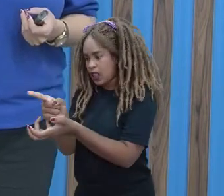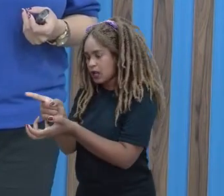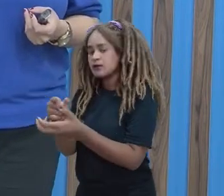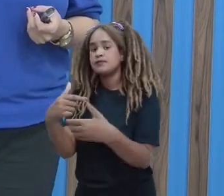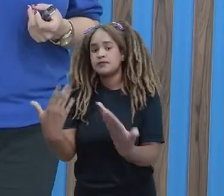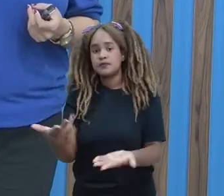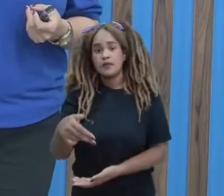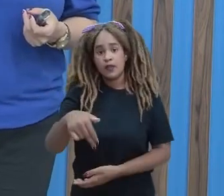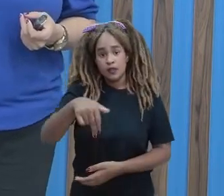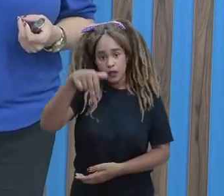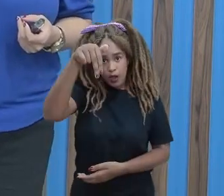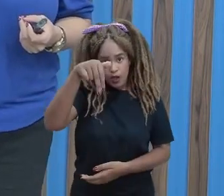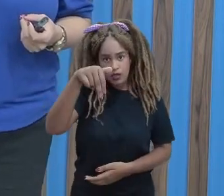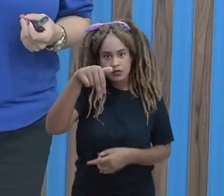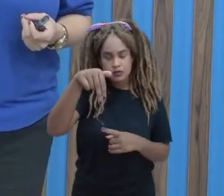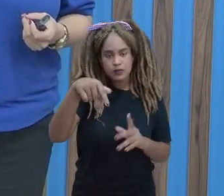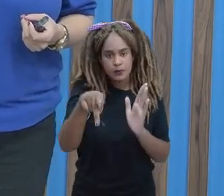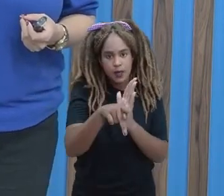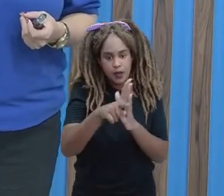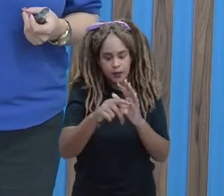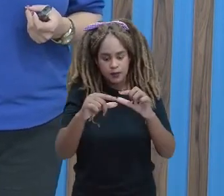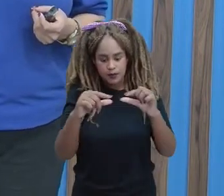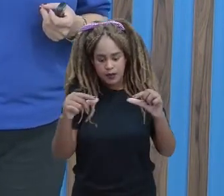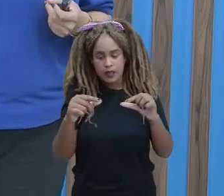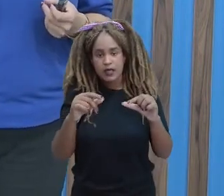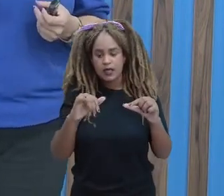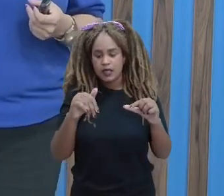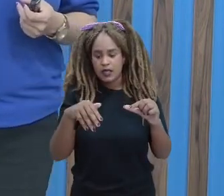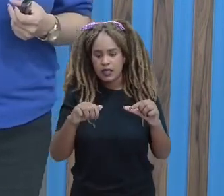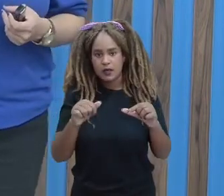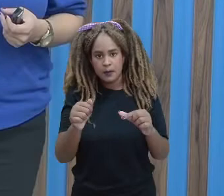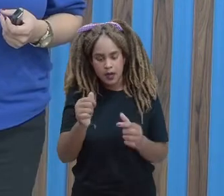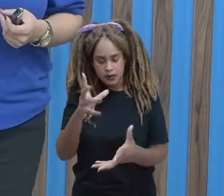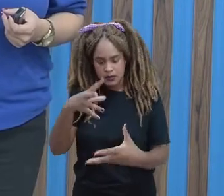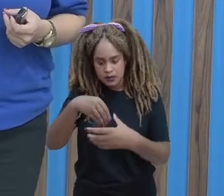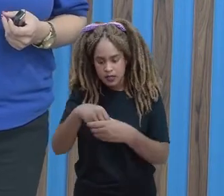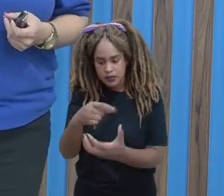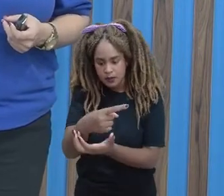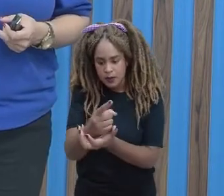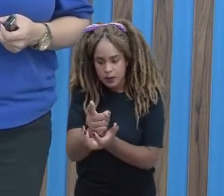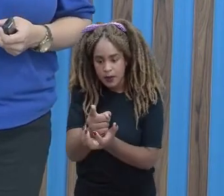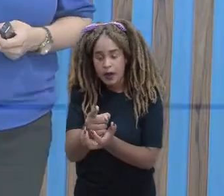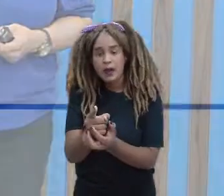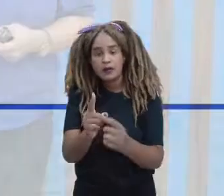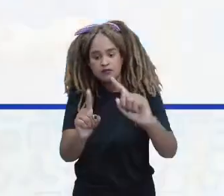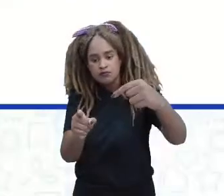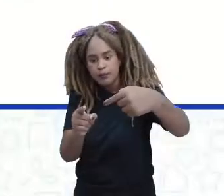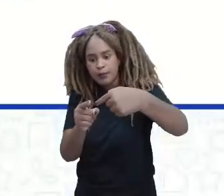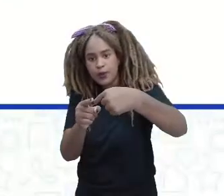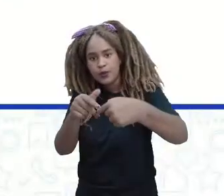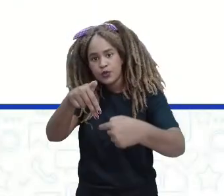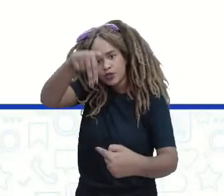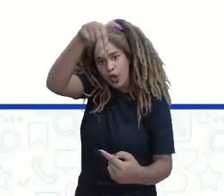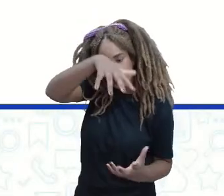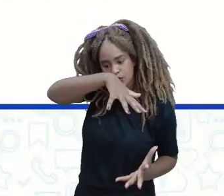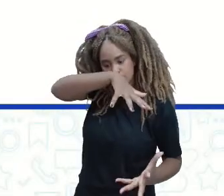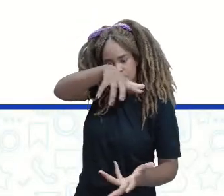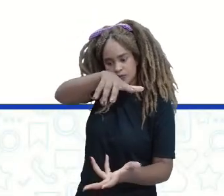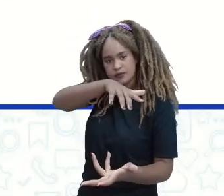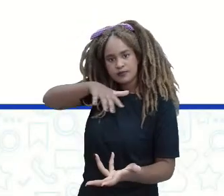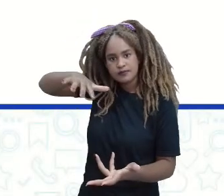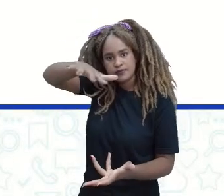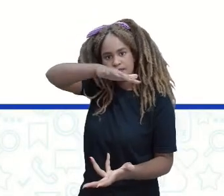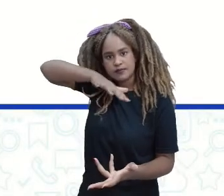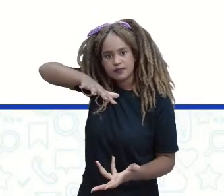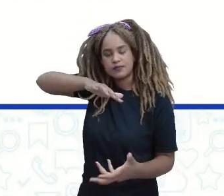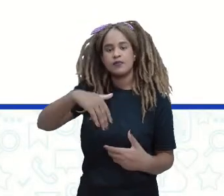magnético do ímã, aquele ímãzinho que está ali na agulha, ele vai apontar para o nosso norte geográfico, tá certo?